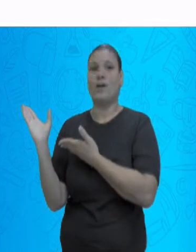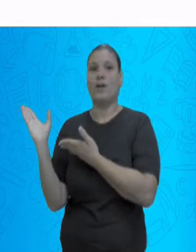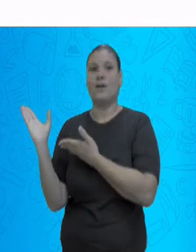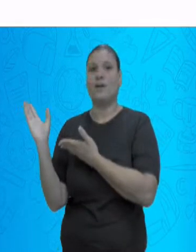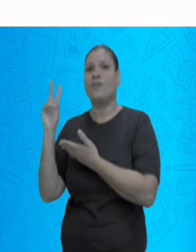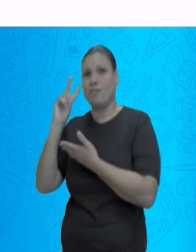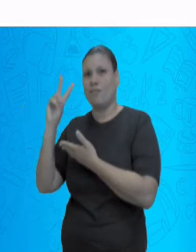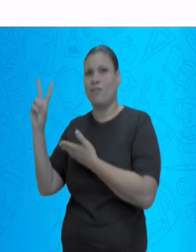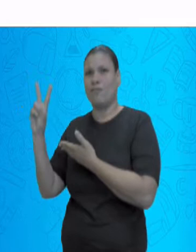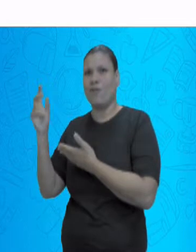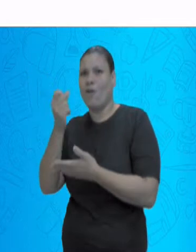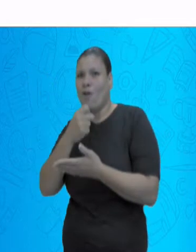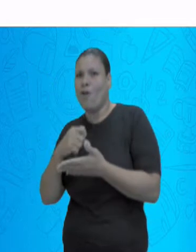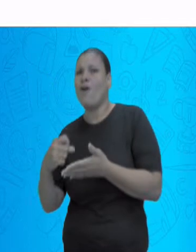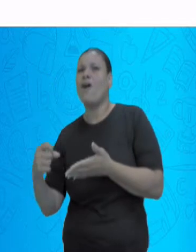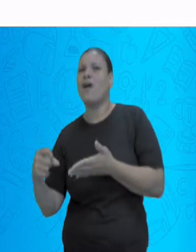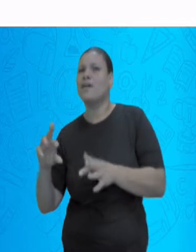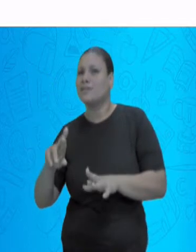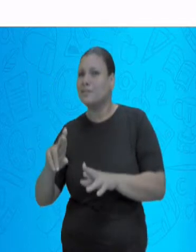deixe.